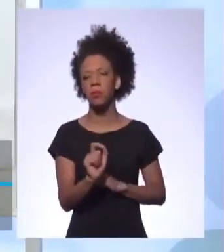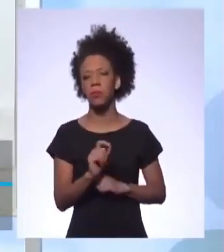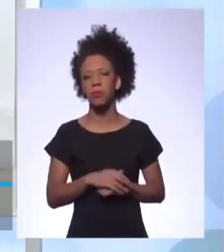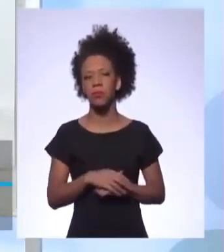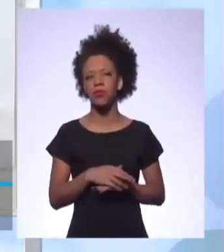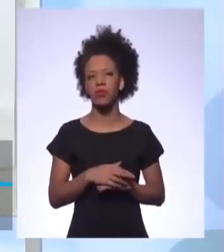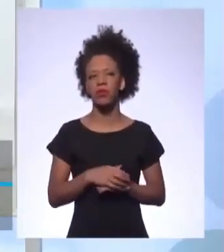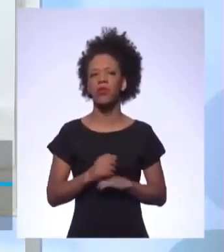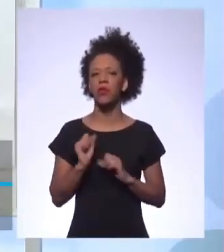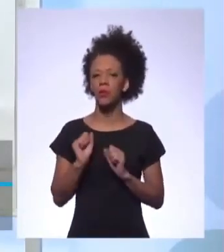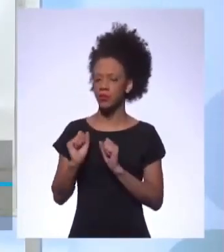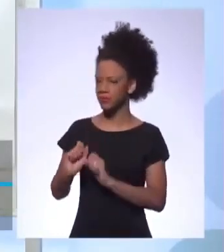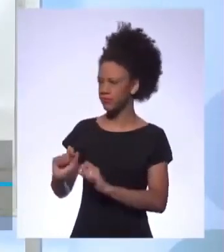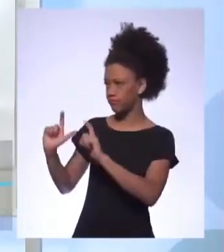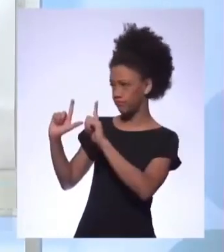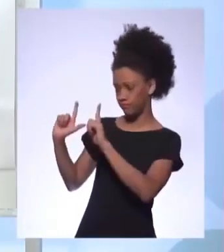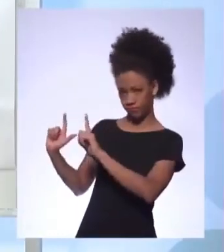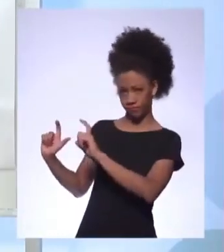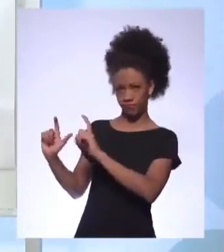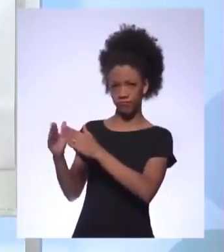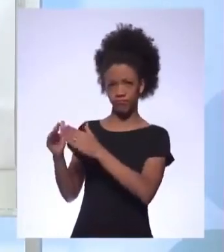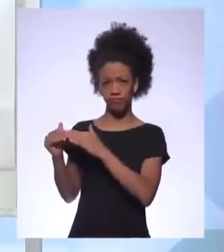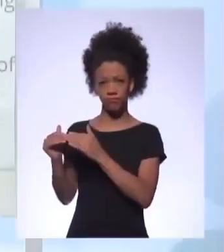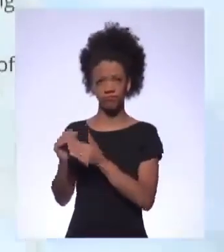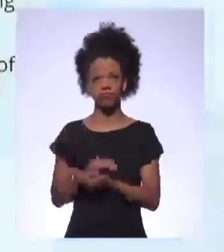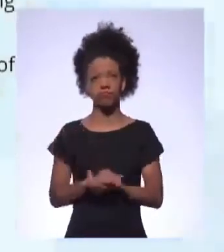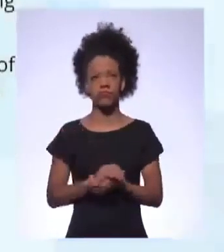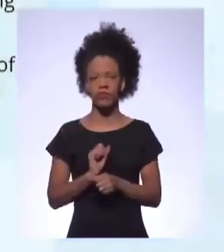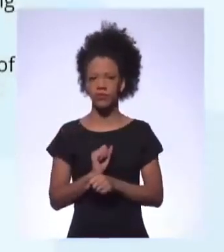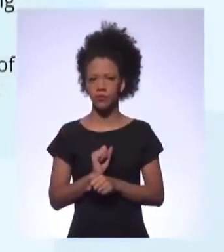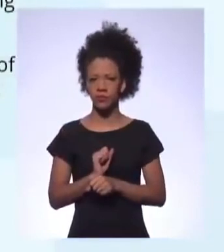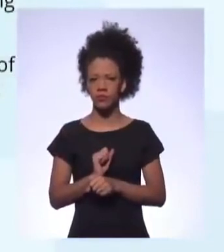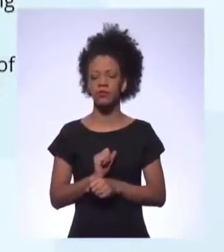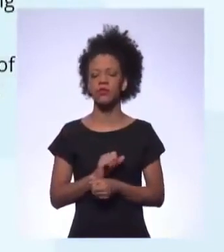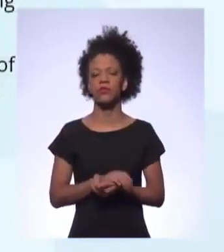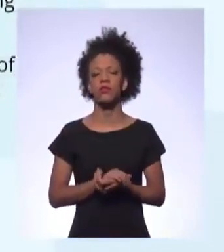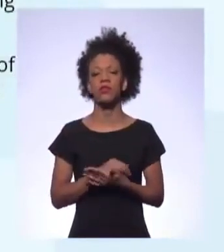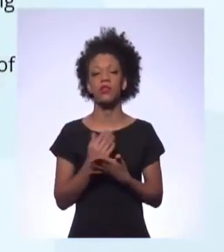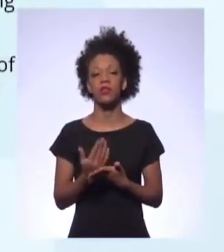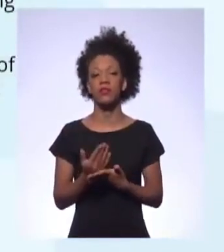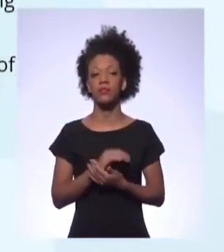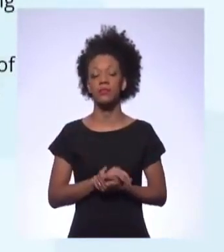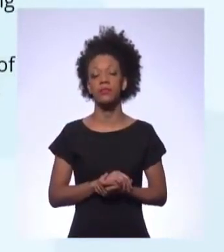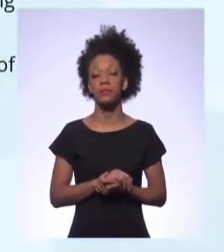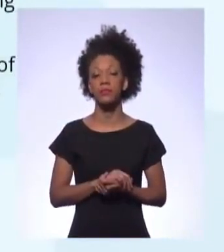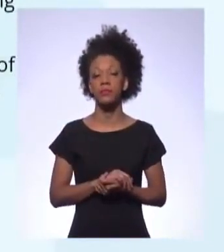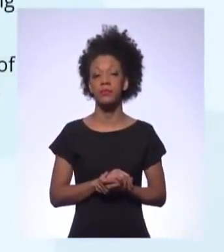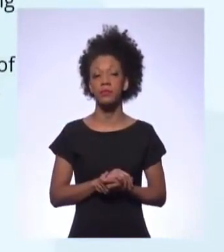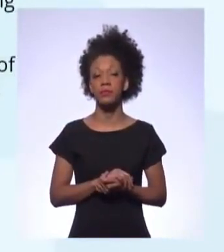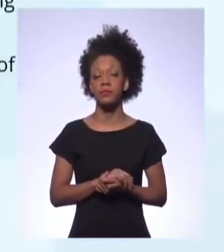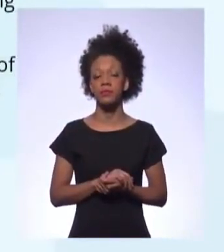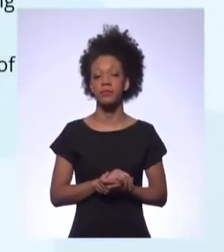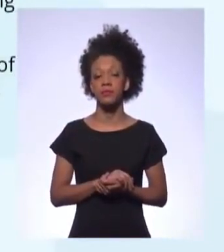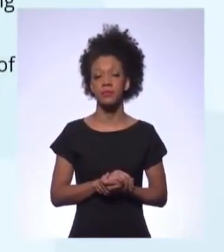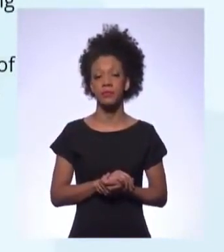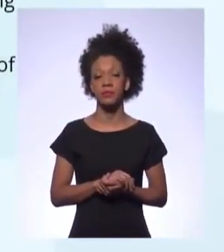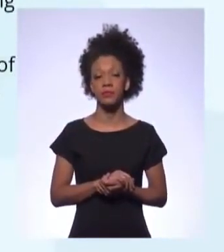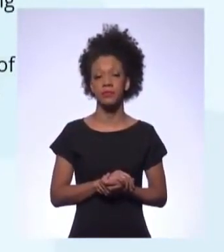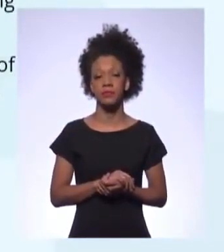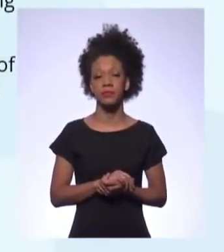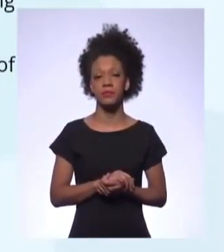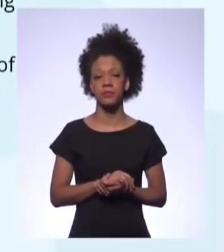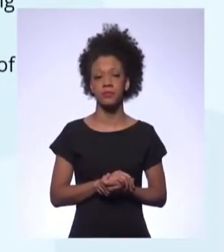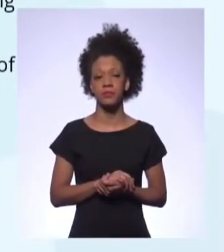respondeu, põe de novo ali para mim, Marcos, por favor. Ou depois espera um pouco. Ele colocou, I am a mix of my father and my